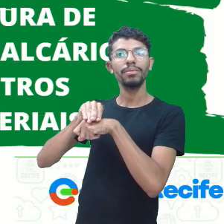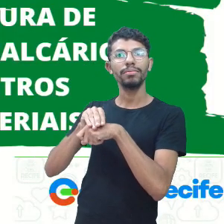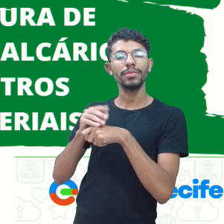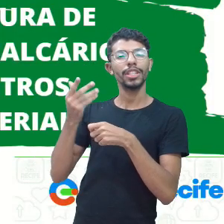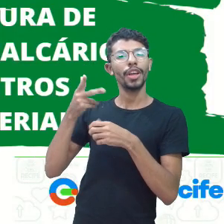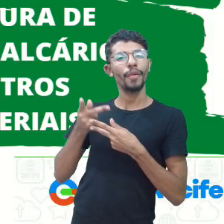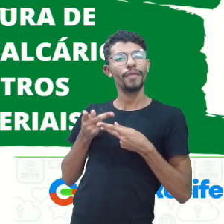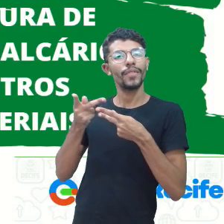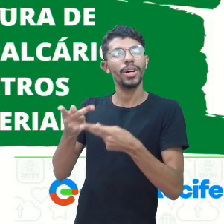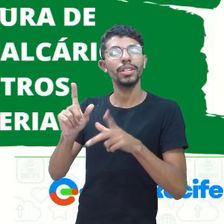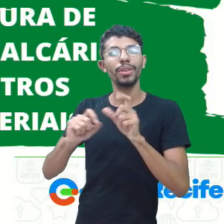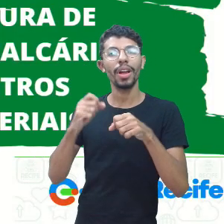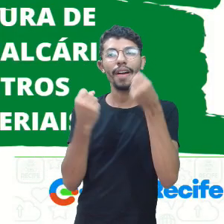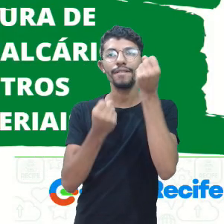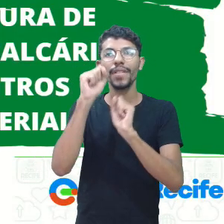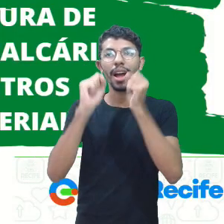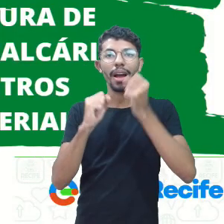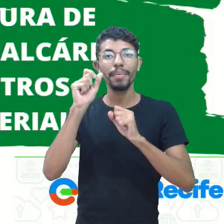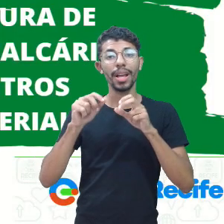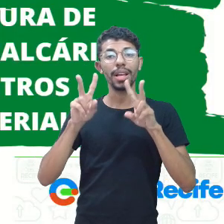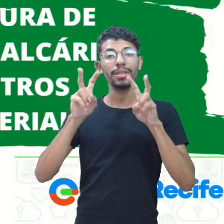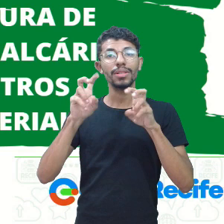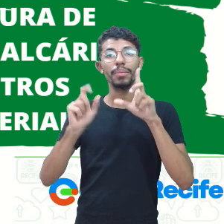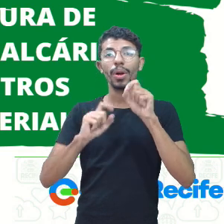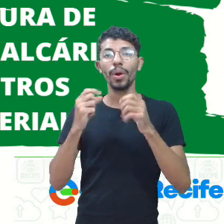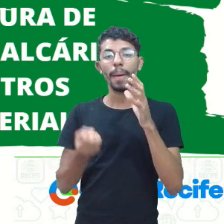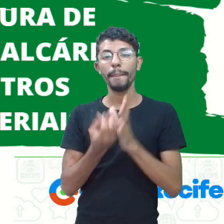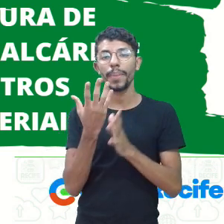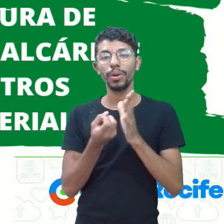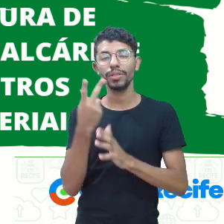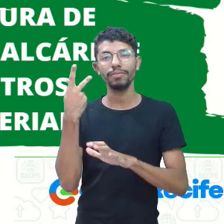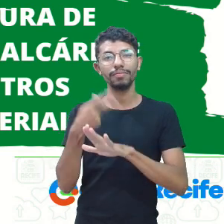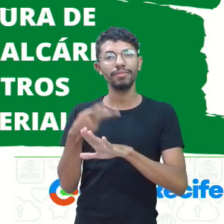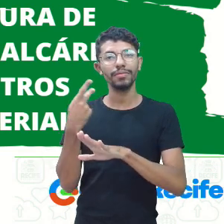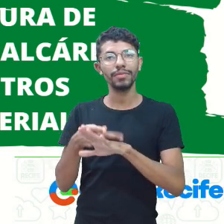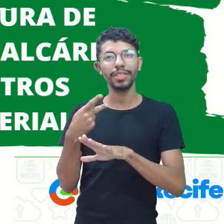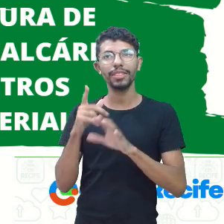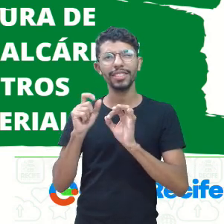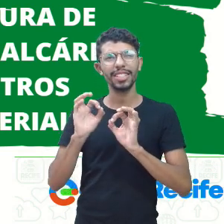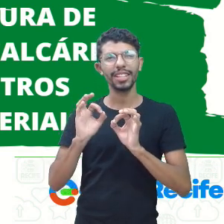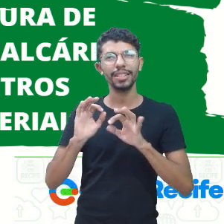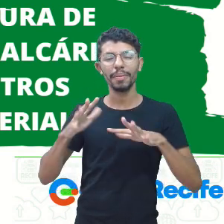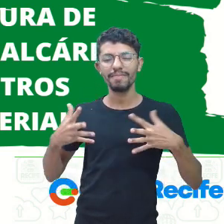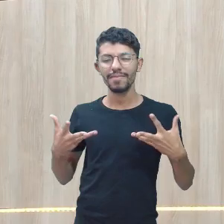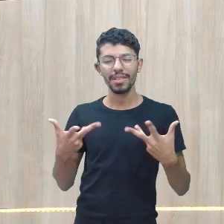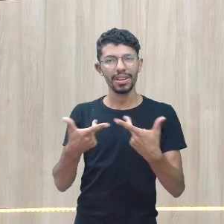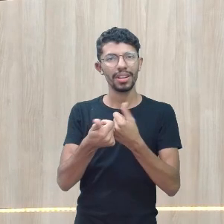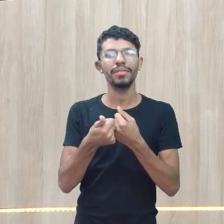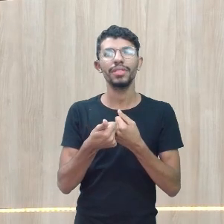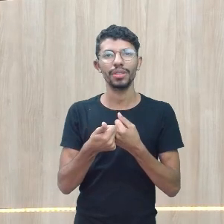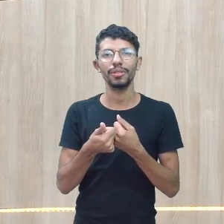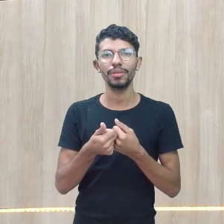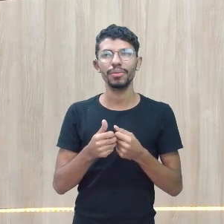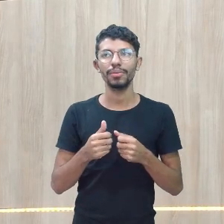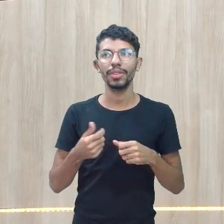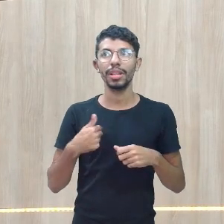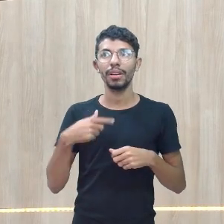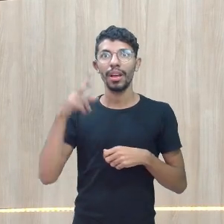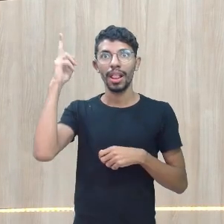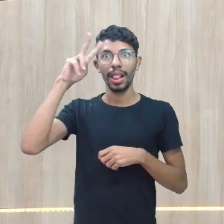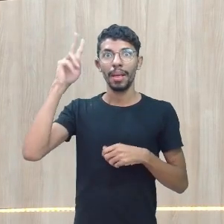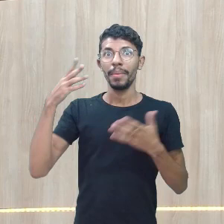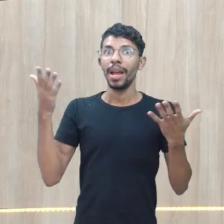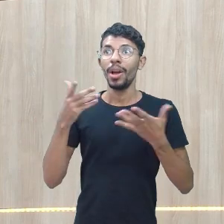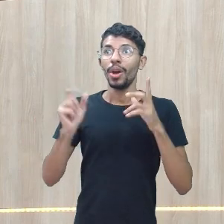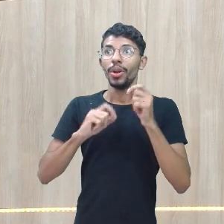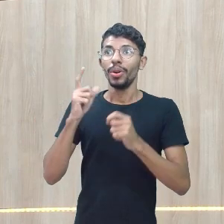fábrica. E aí a questão é a produção de vidro. O vidro maravilhoso, não é, gente? Vou até lembrar agora, tomar uma aguinha,